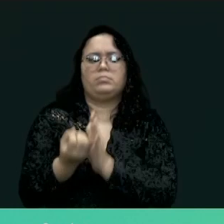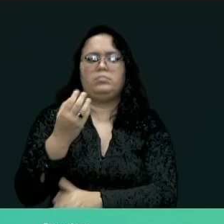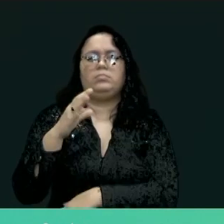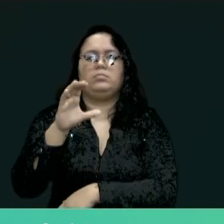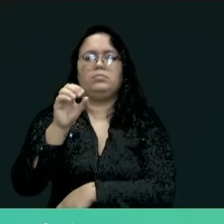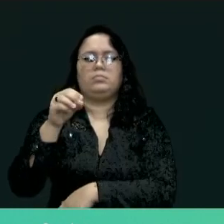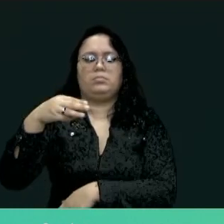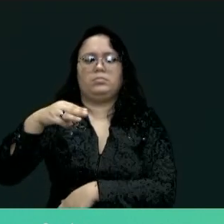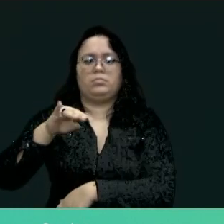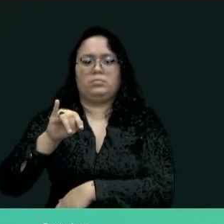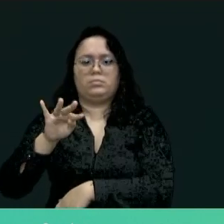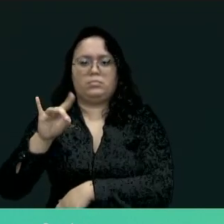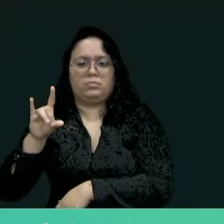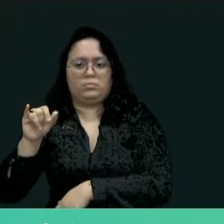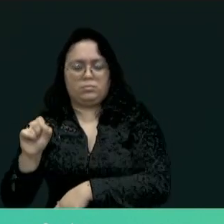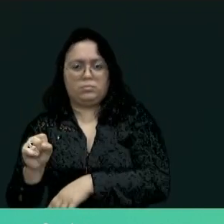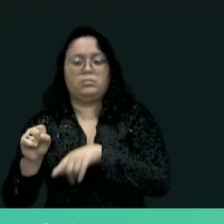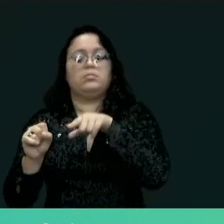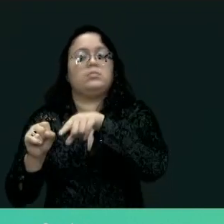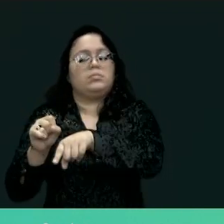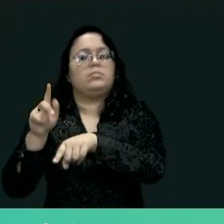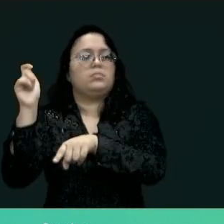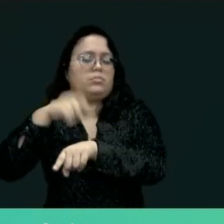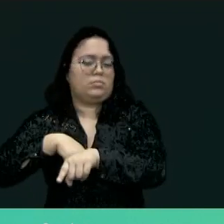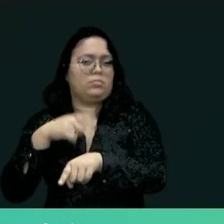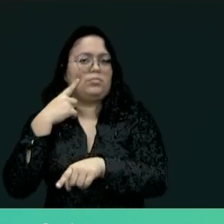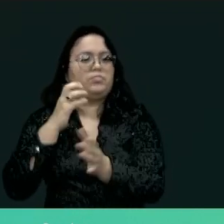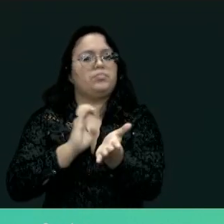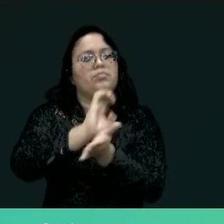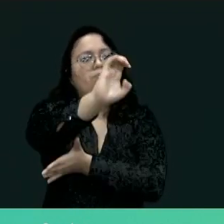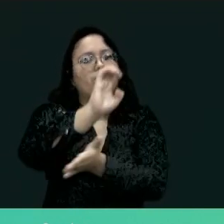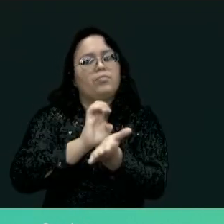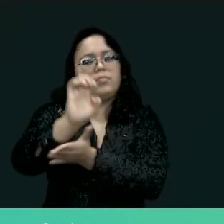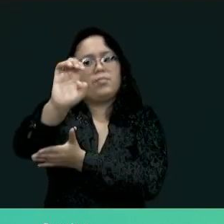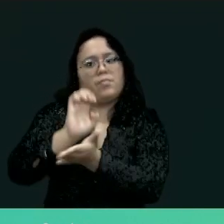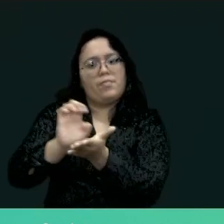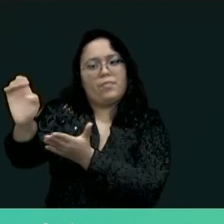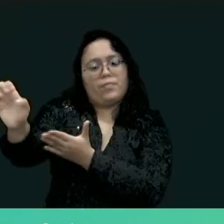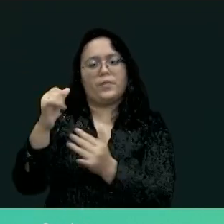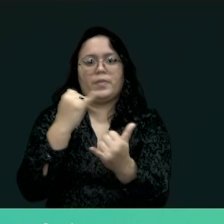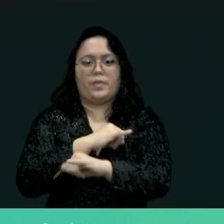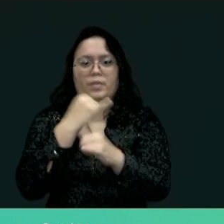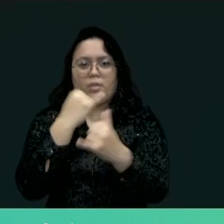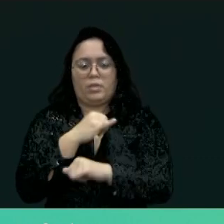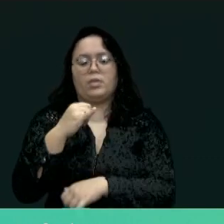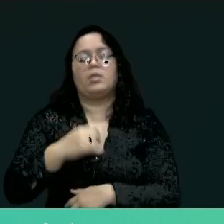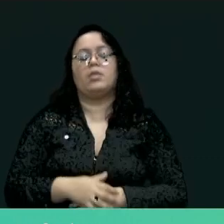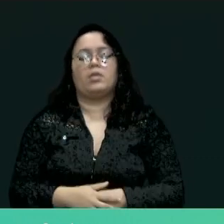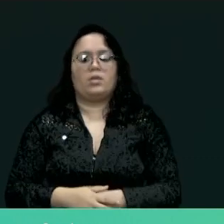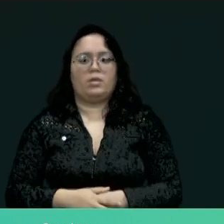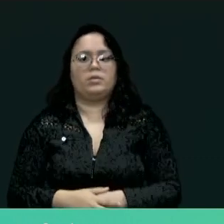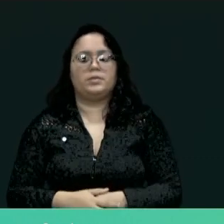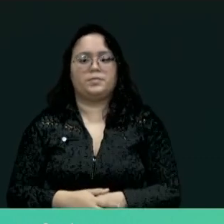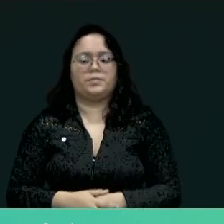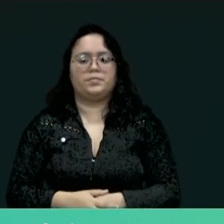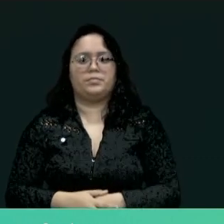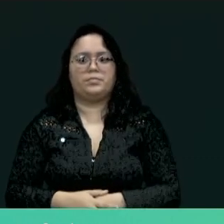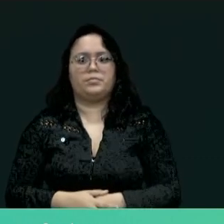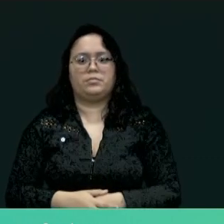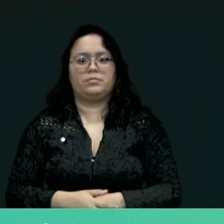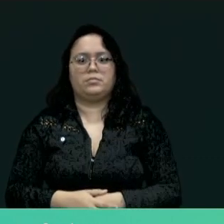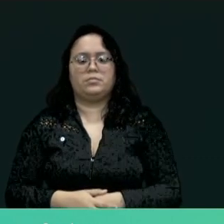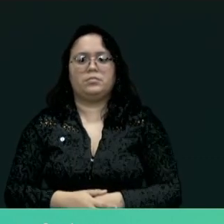commodities verdes, nós podemos, então, exportar a nossa energia elétrica por meio das commodities verdes.